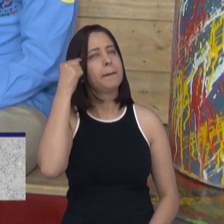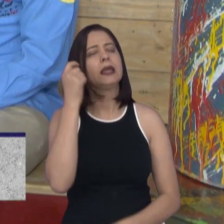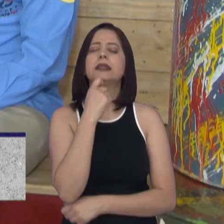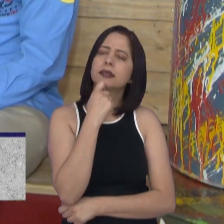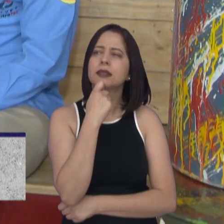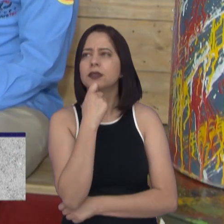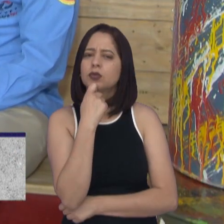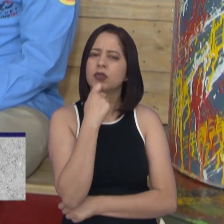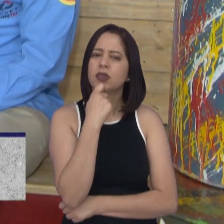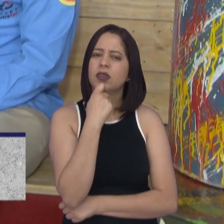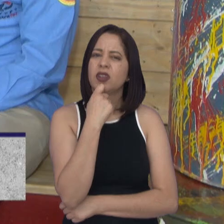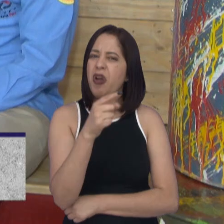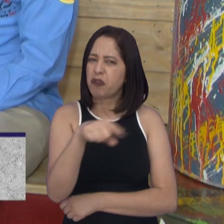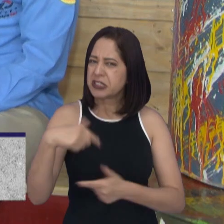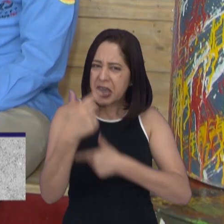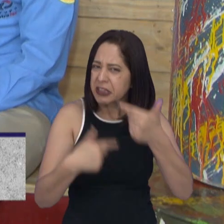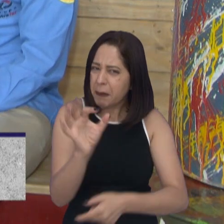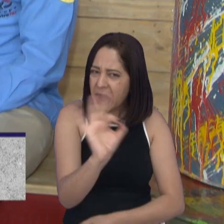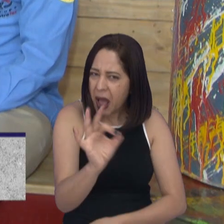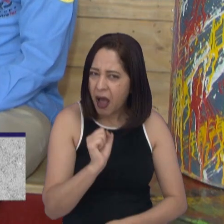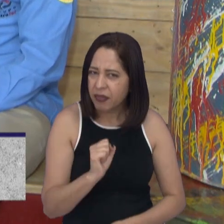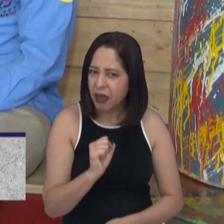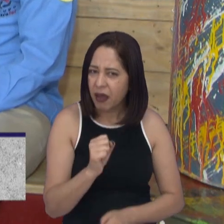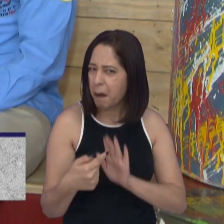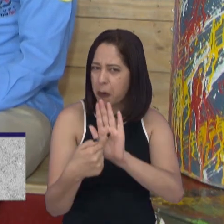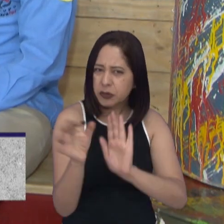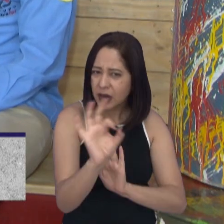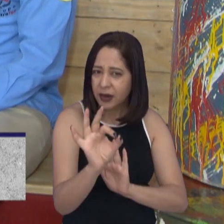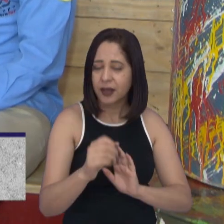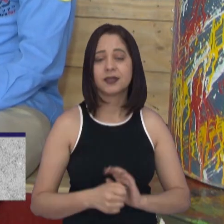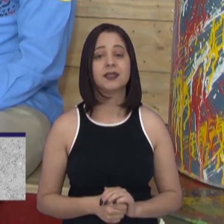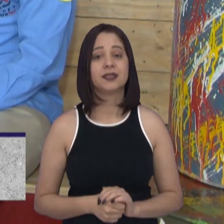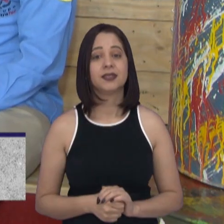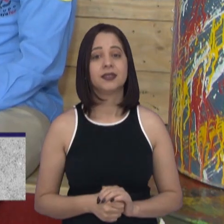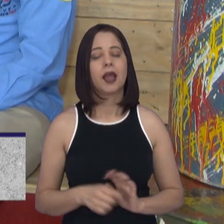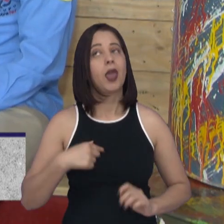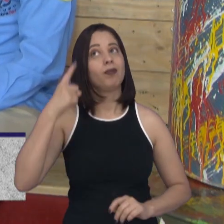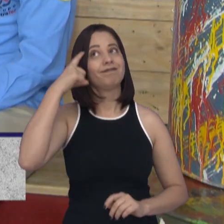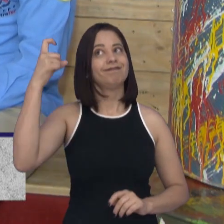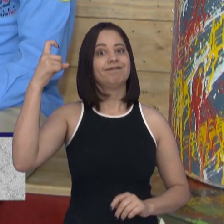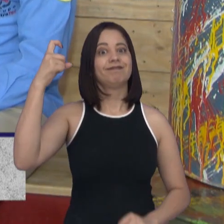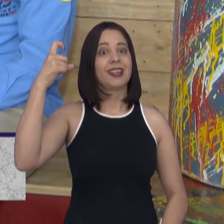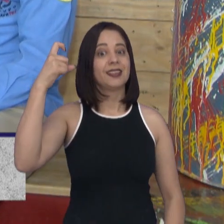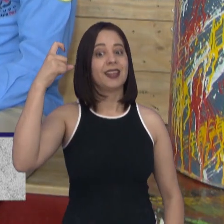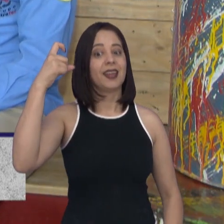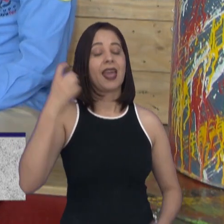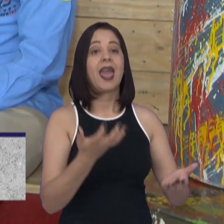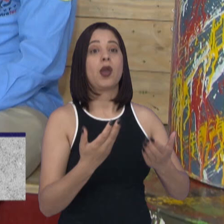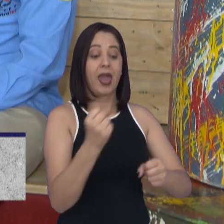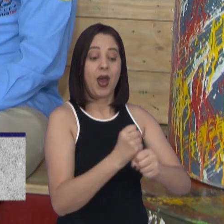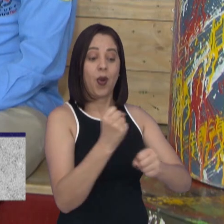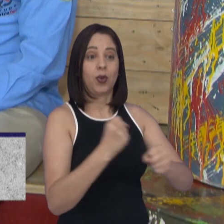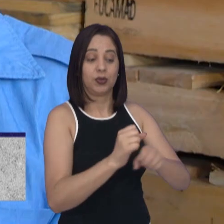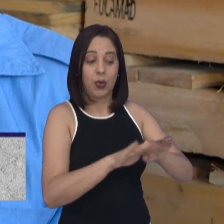mas Vanessa, você não vai colocar a mão na massa, não vai fazer nada? Gabriel, tive uma ideia aqui, quero fazer um banco